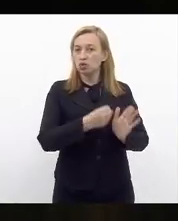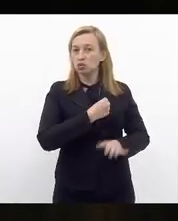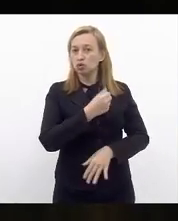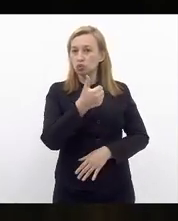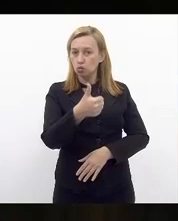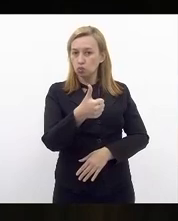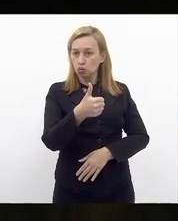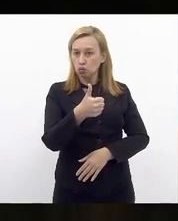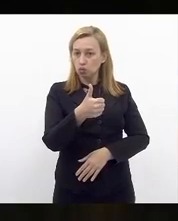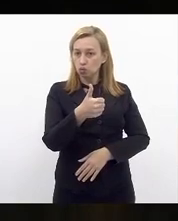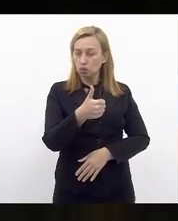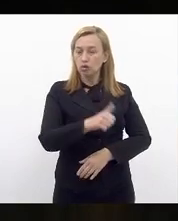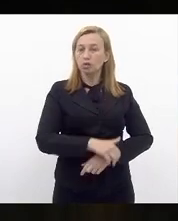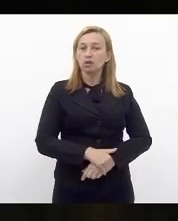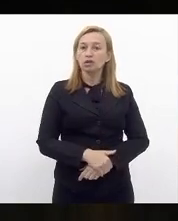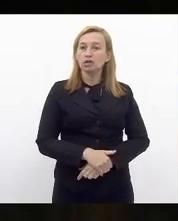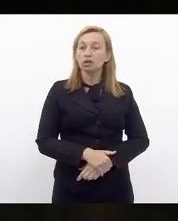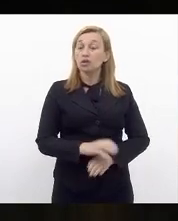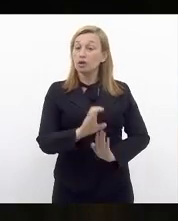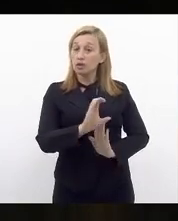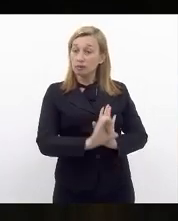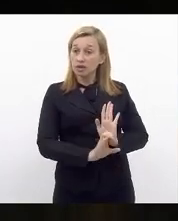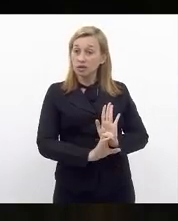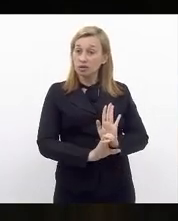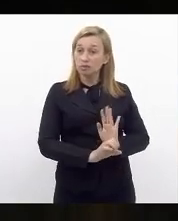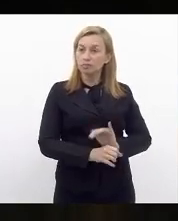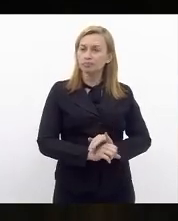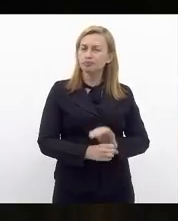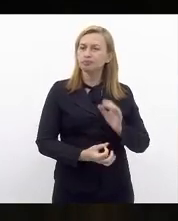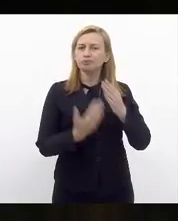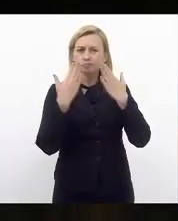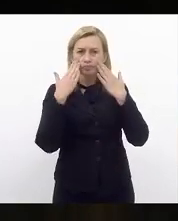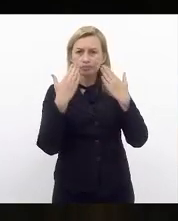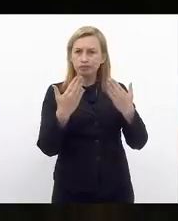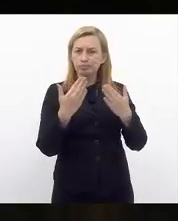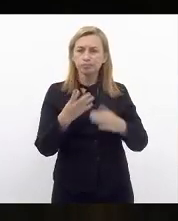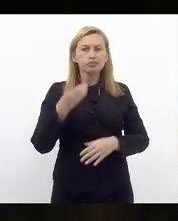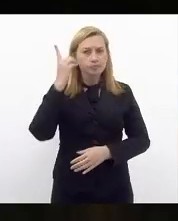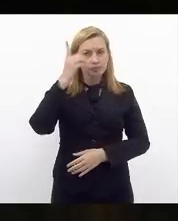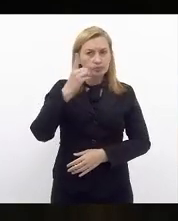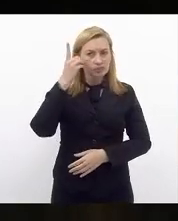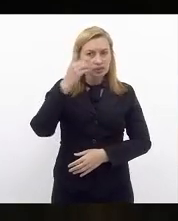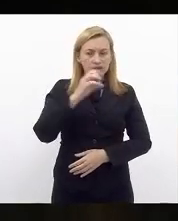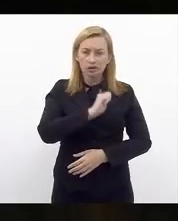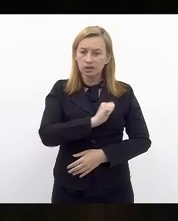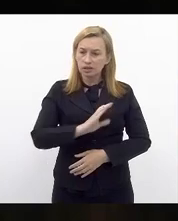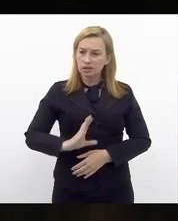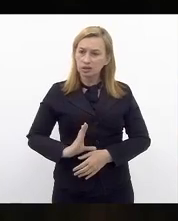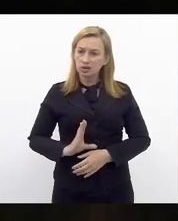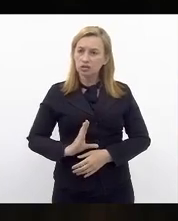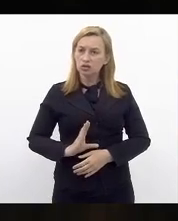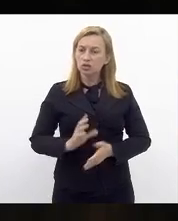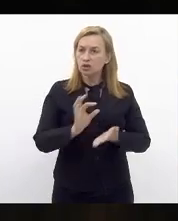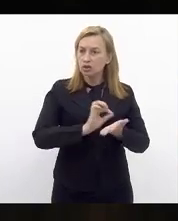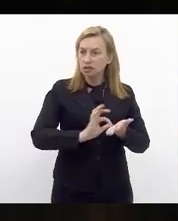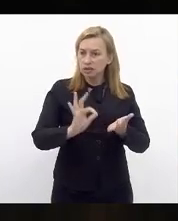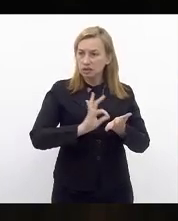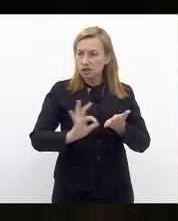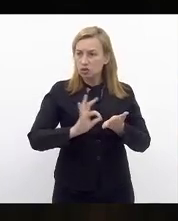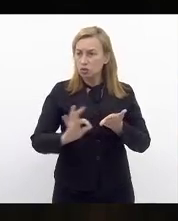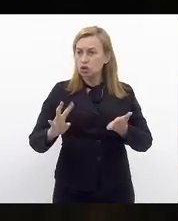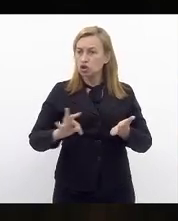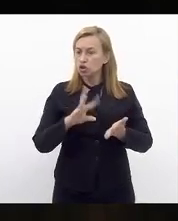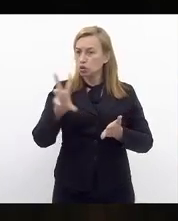a emenda número um é uma Emenda que foi apresentada pelo Deputado siciliano e que contou com a assinatura de